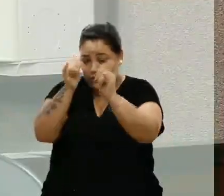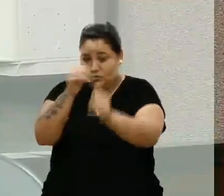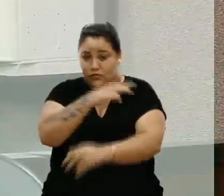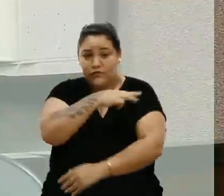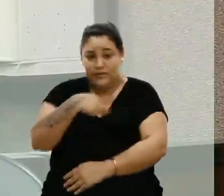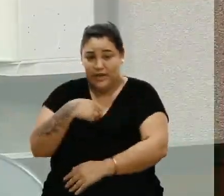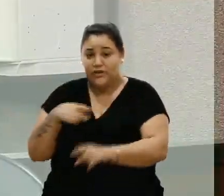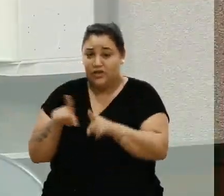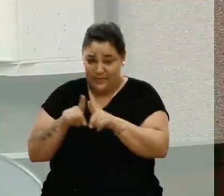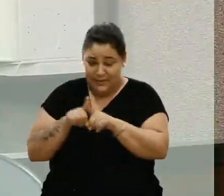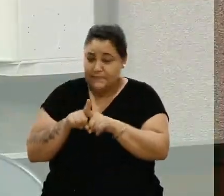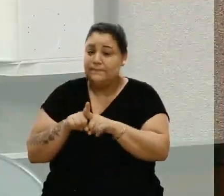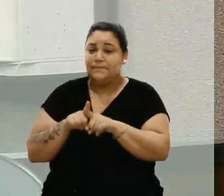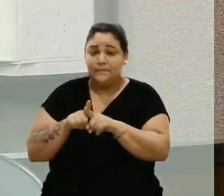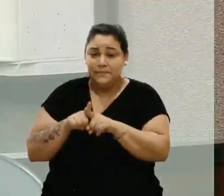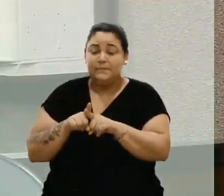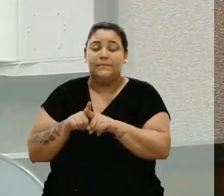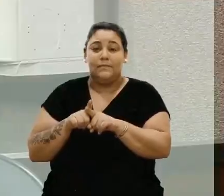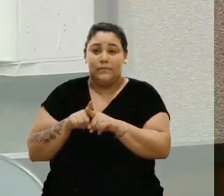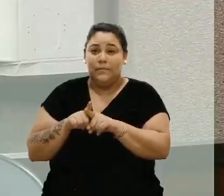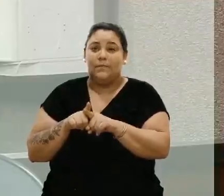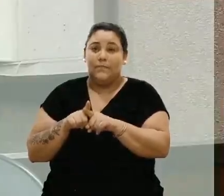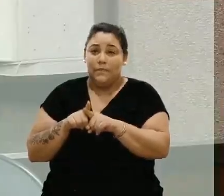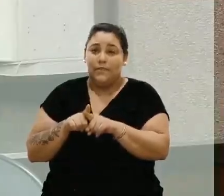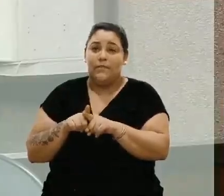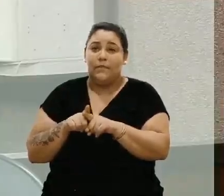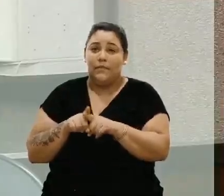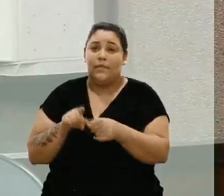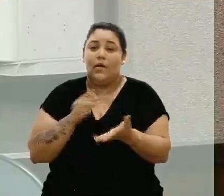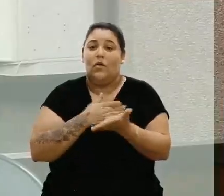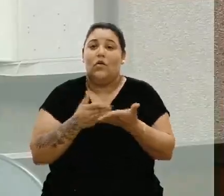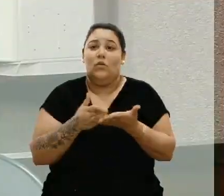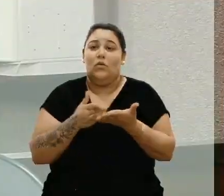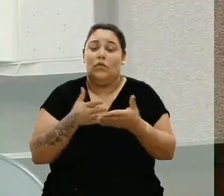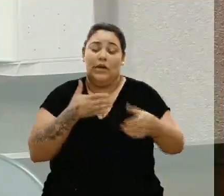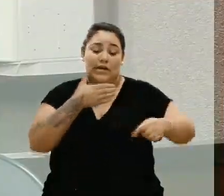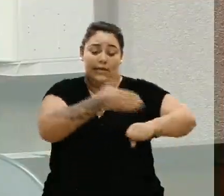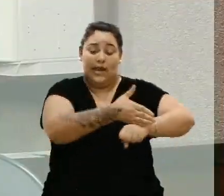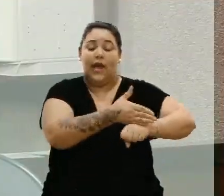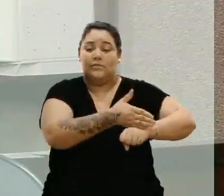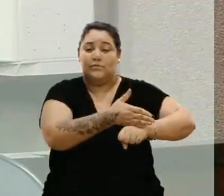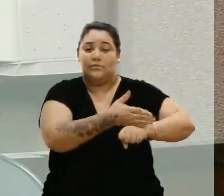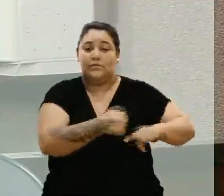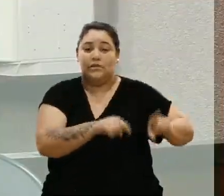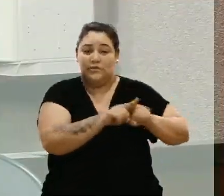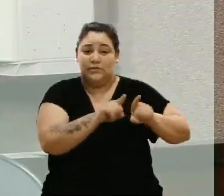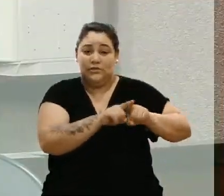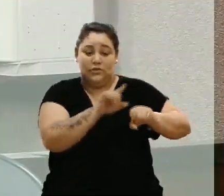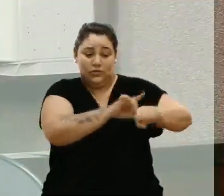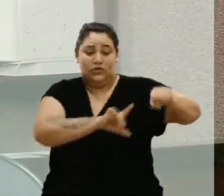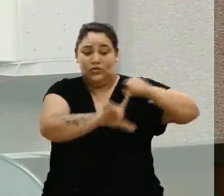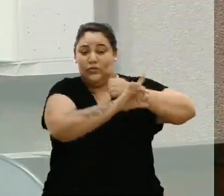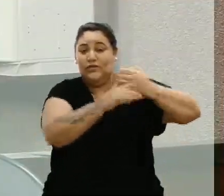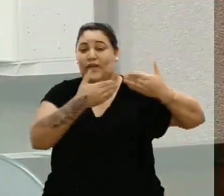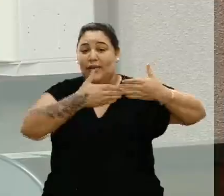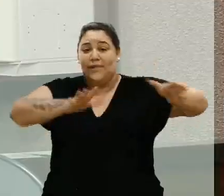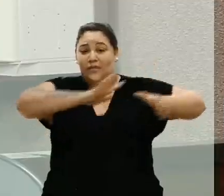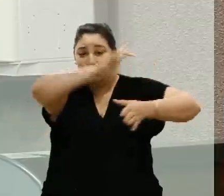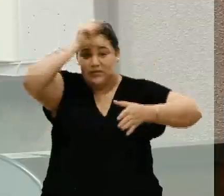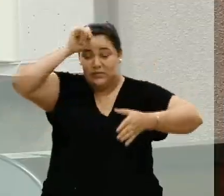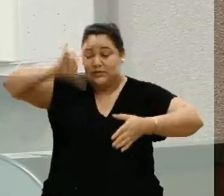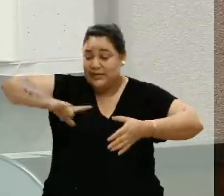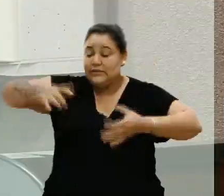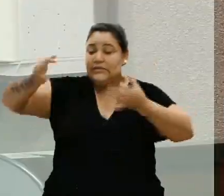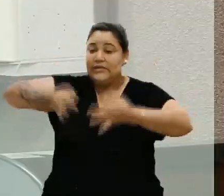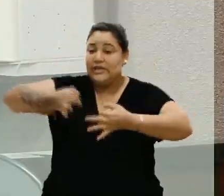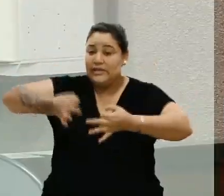e assim que entrar, que o loteamento estará à disposição do município, a gente tem certeza que o